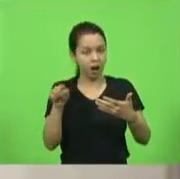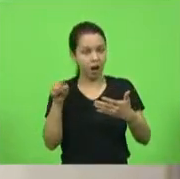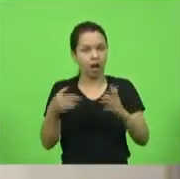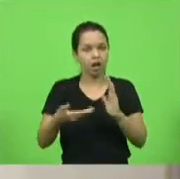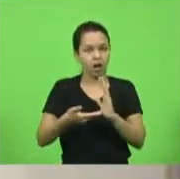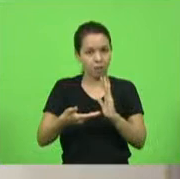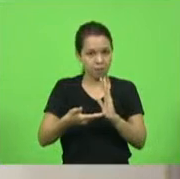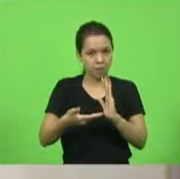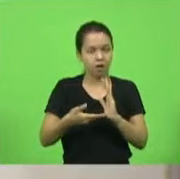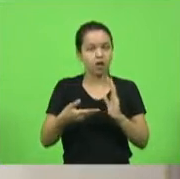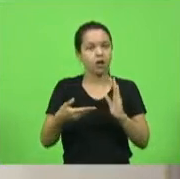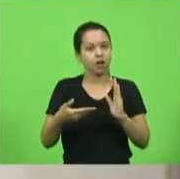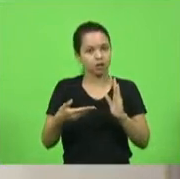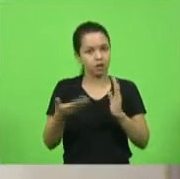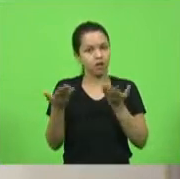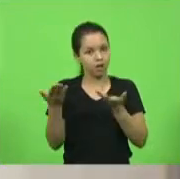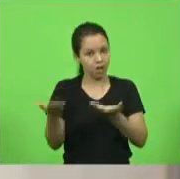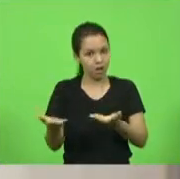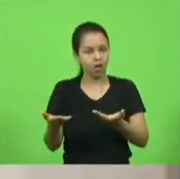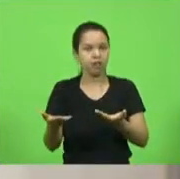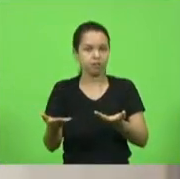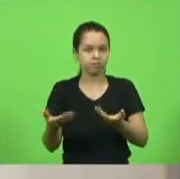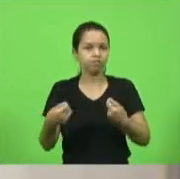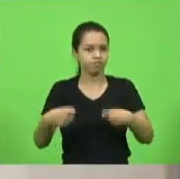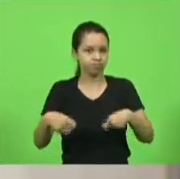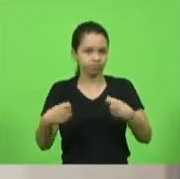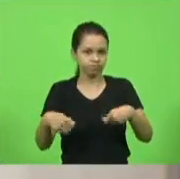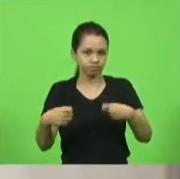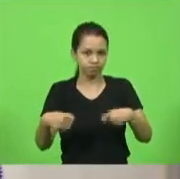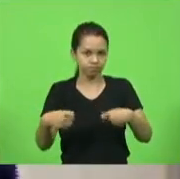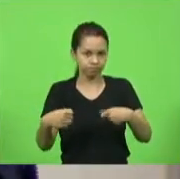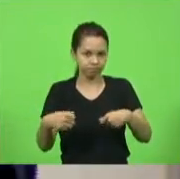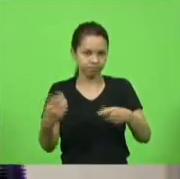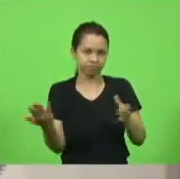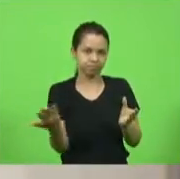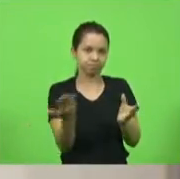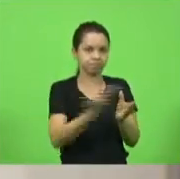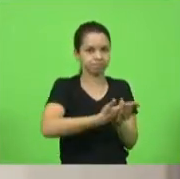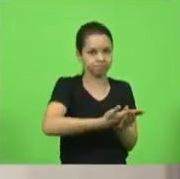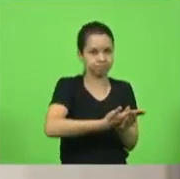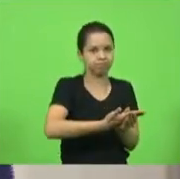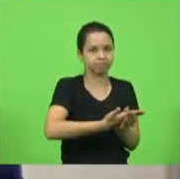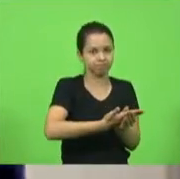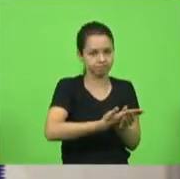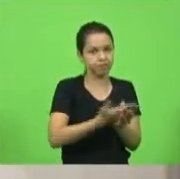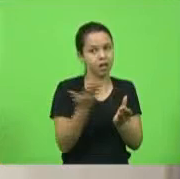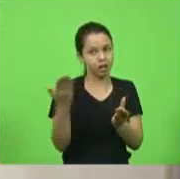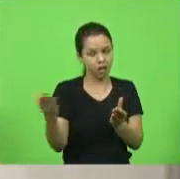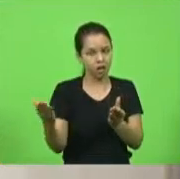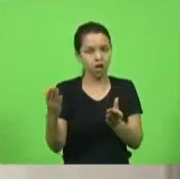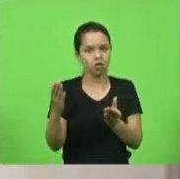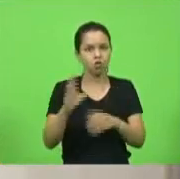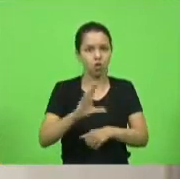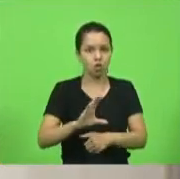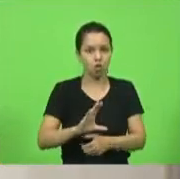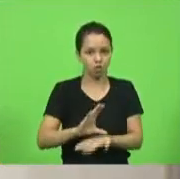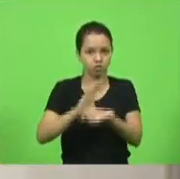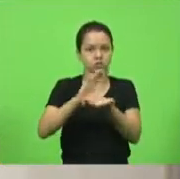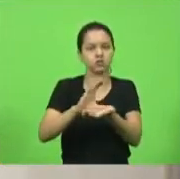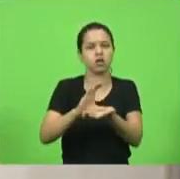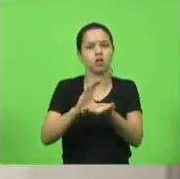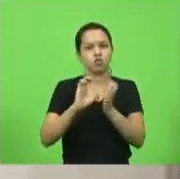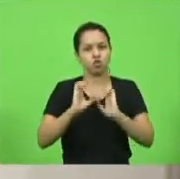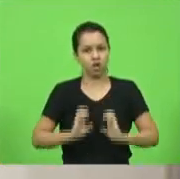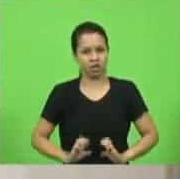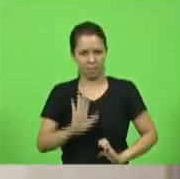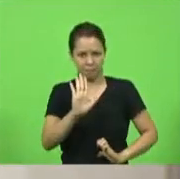dos Deputados, é quem cabe processar, até mesmo no Conselho de Ética, mas jamais